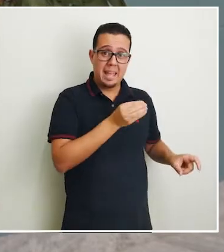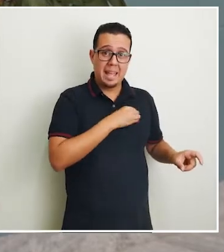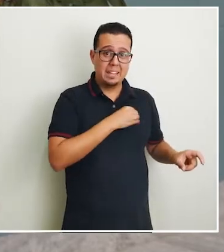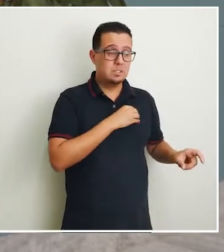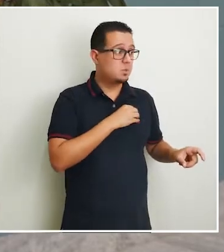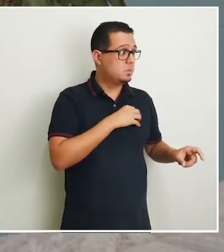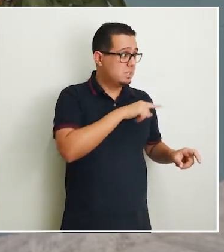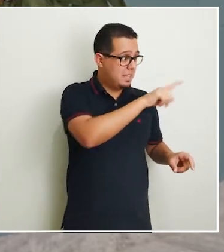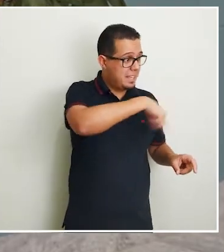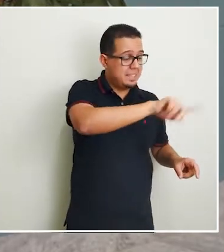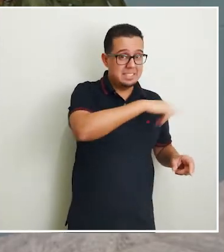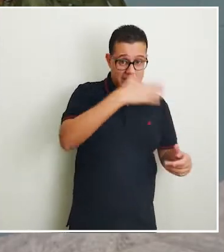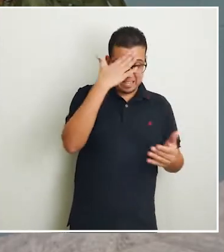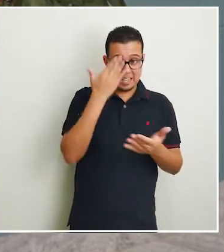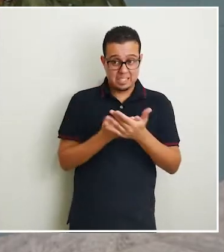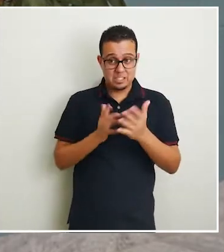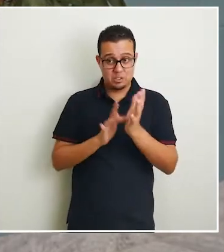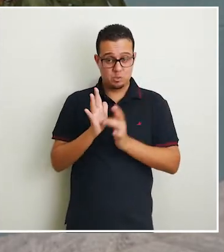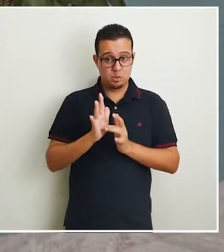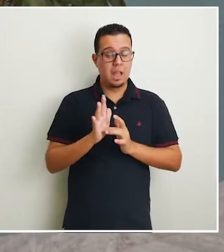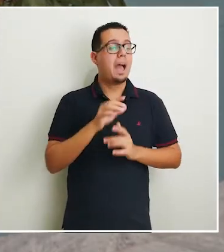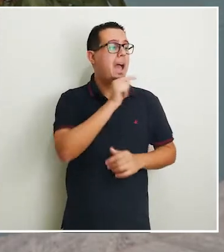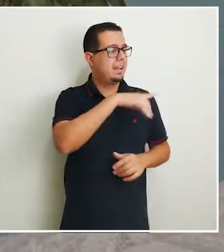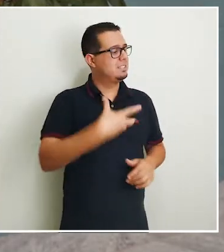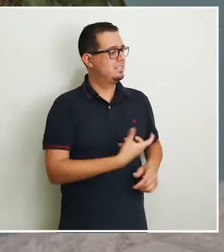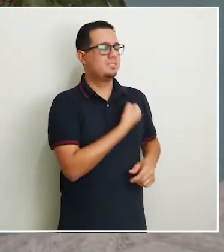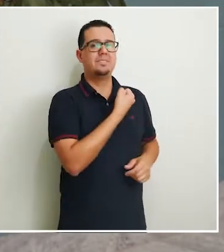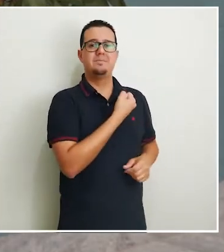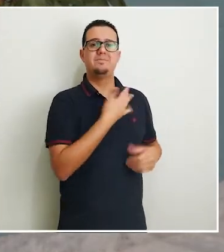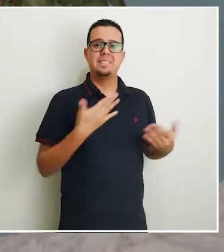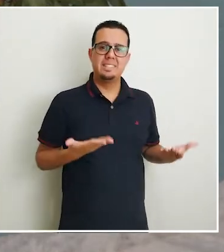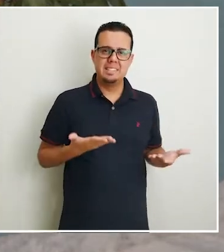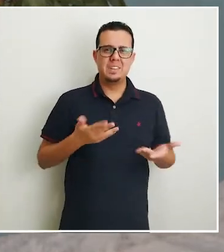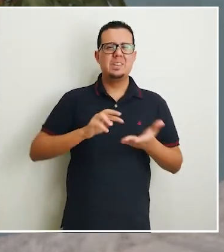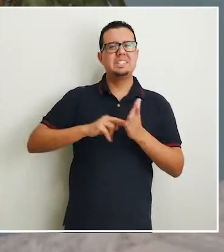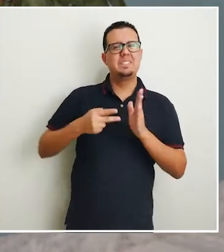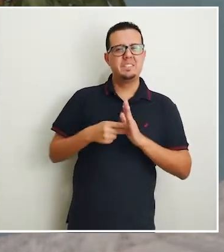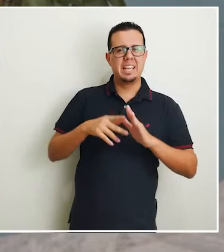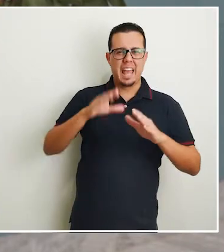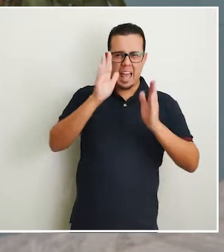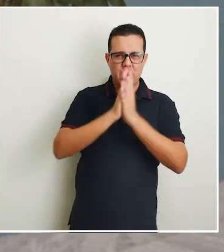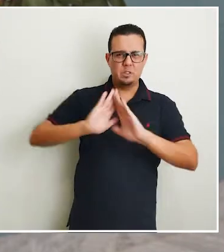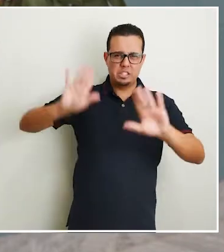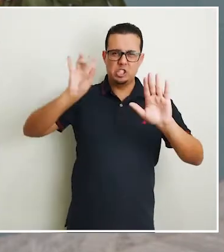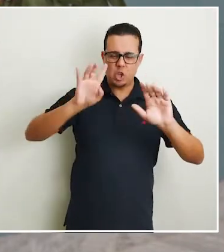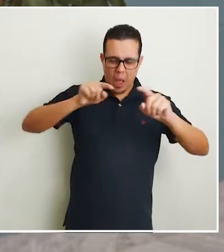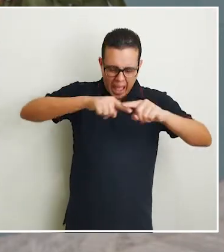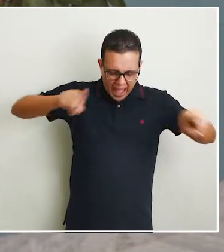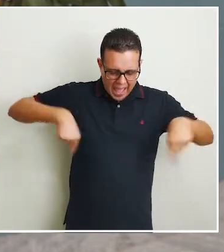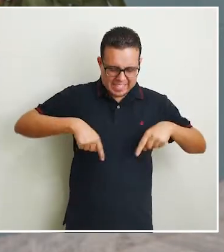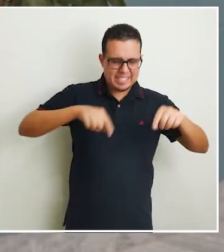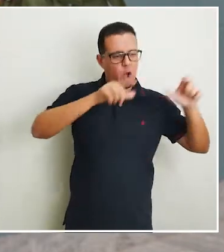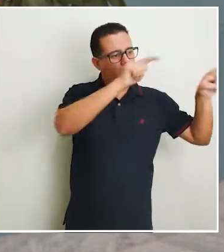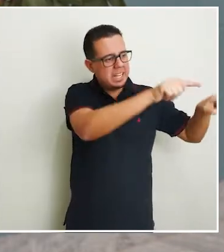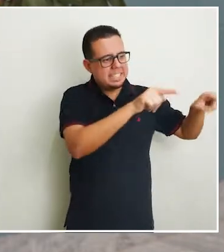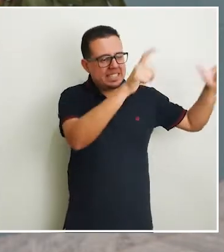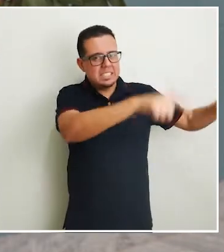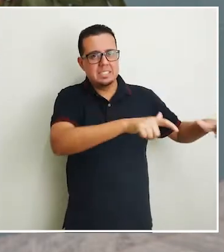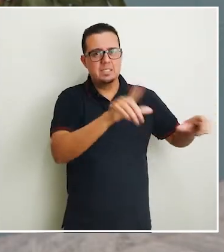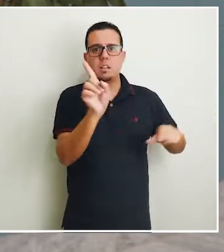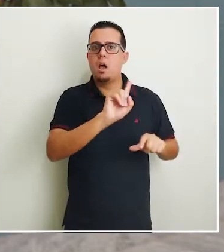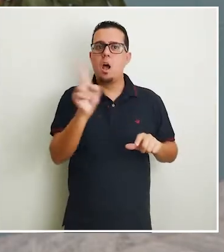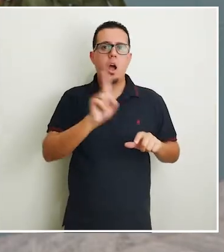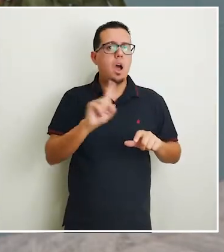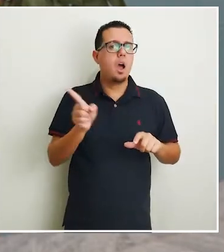Então, o paradigma de adoração que nós temos hoje não é mais um paradigma local, limitado. Ele é irrestrito. Ele não se